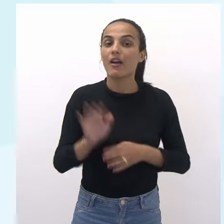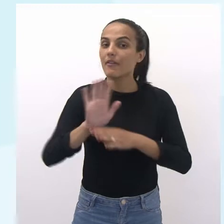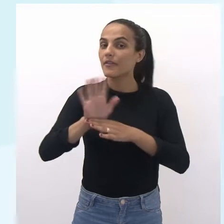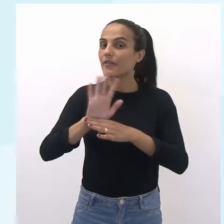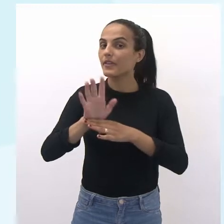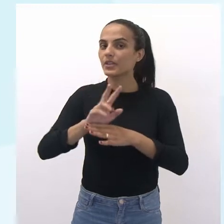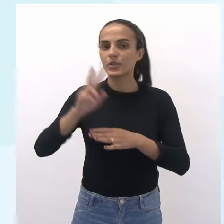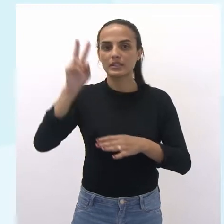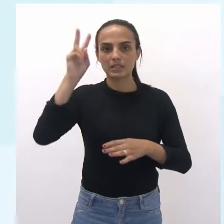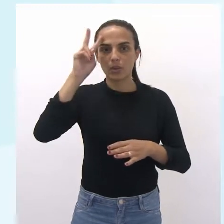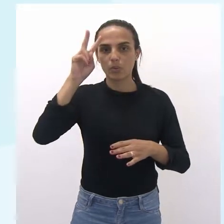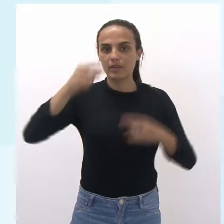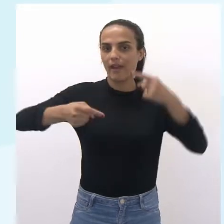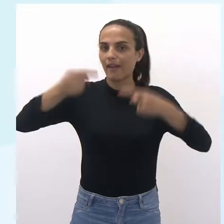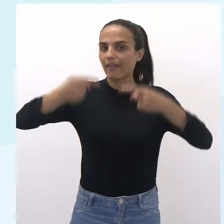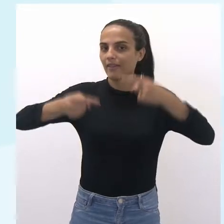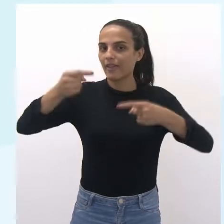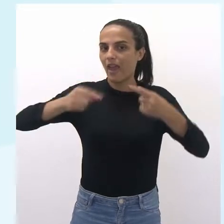Segunda Guerra Mundial.